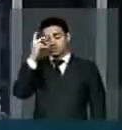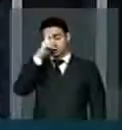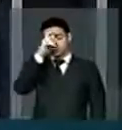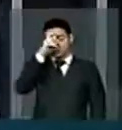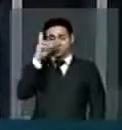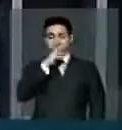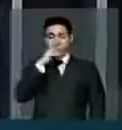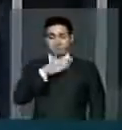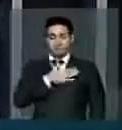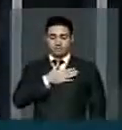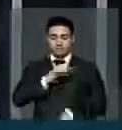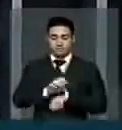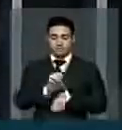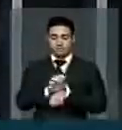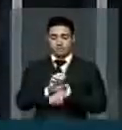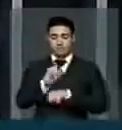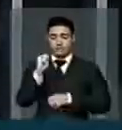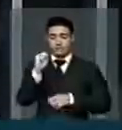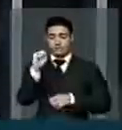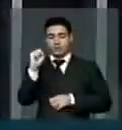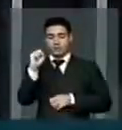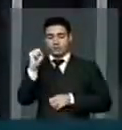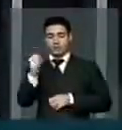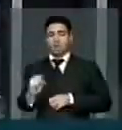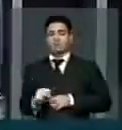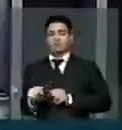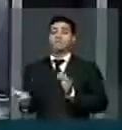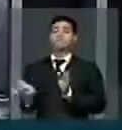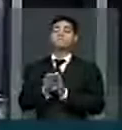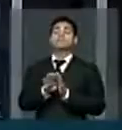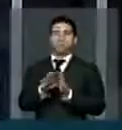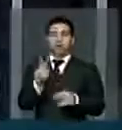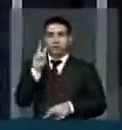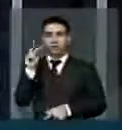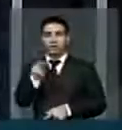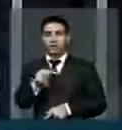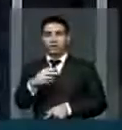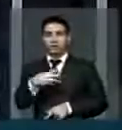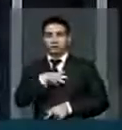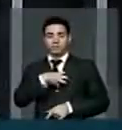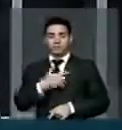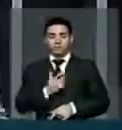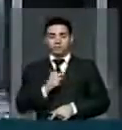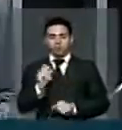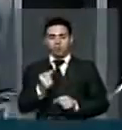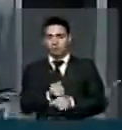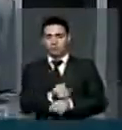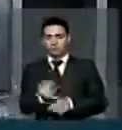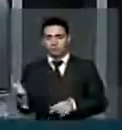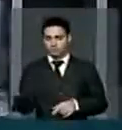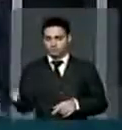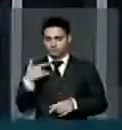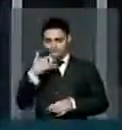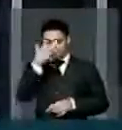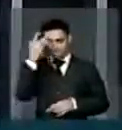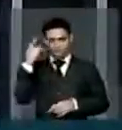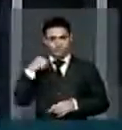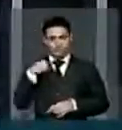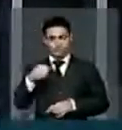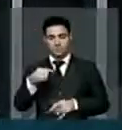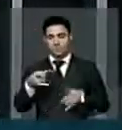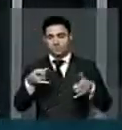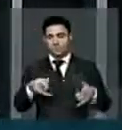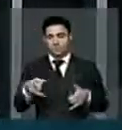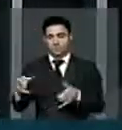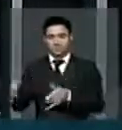estado de Sergipe. Chegando ao Hospital de Urgência do estado de Sergipe, o que nós vamos nos deparar é com várias pessoas nas macas,